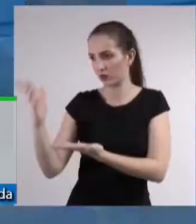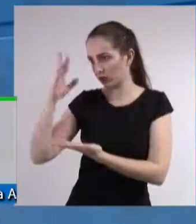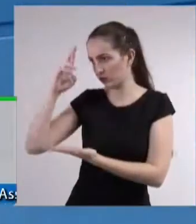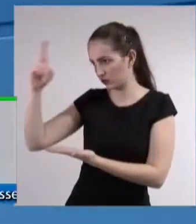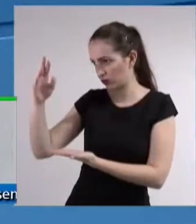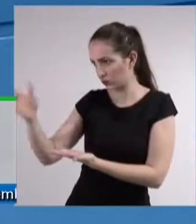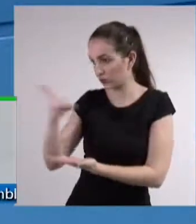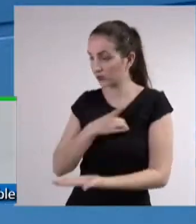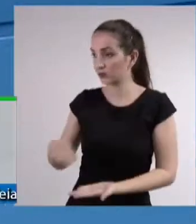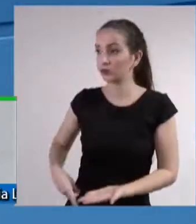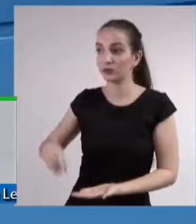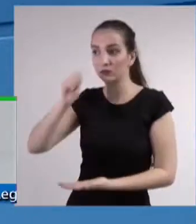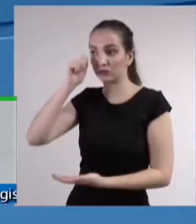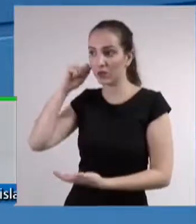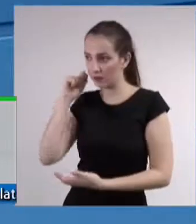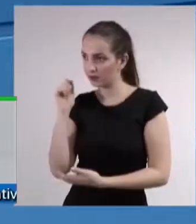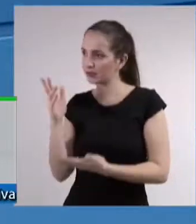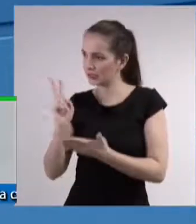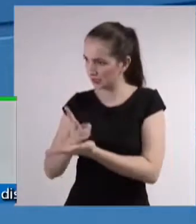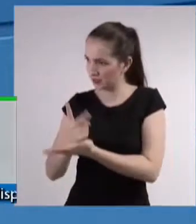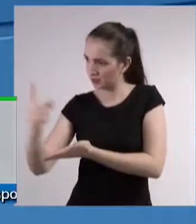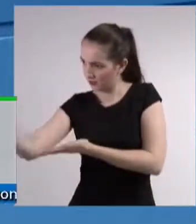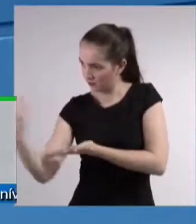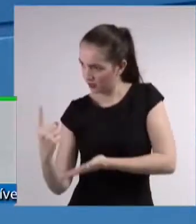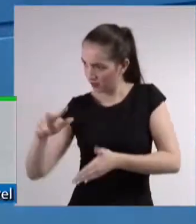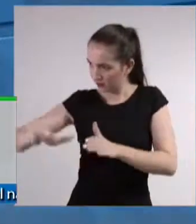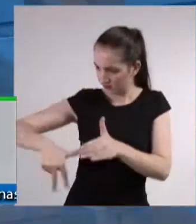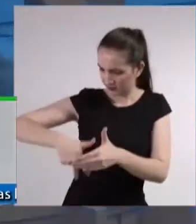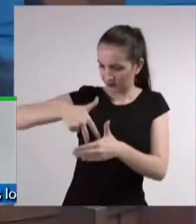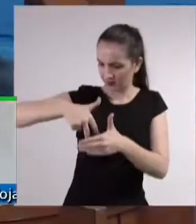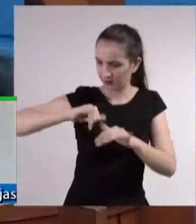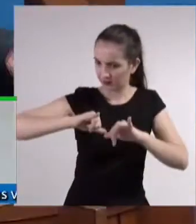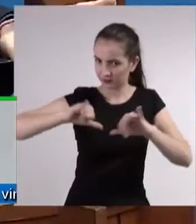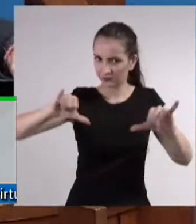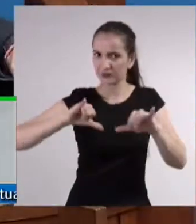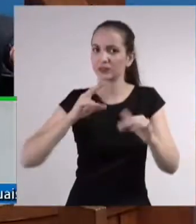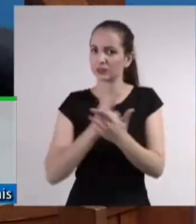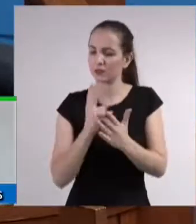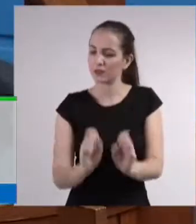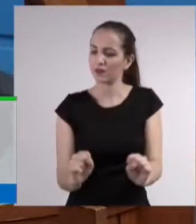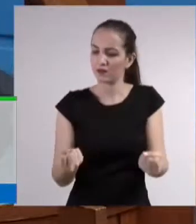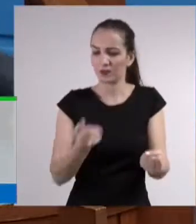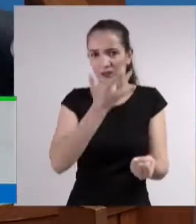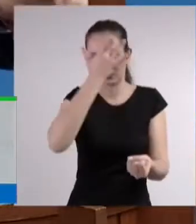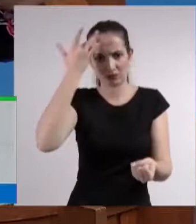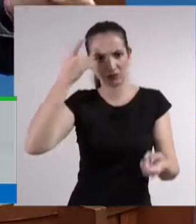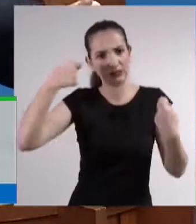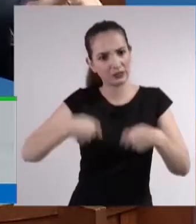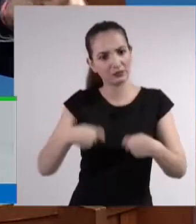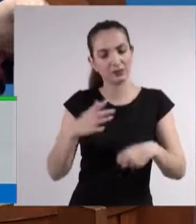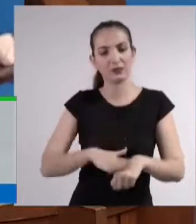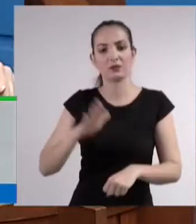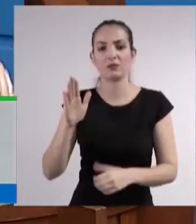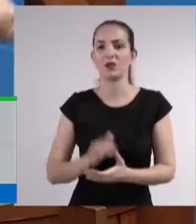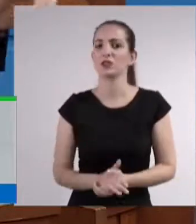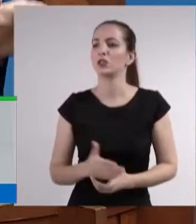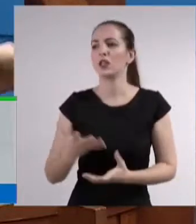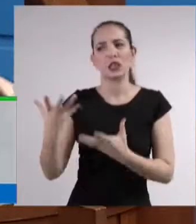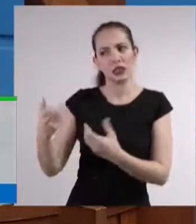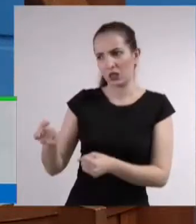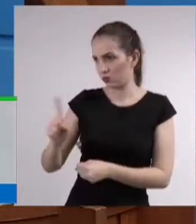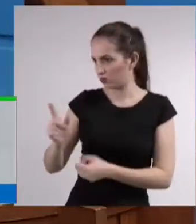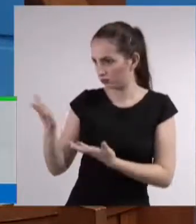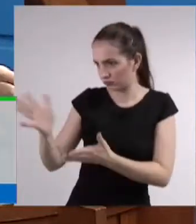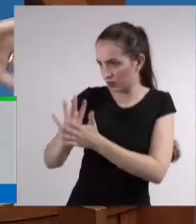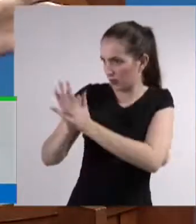a essa tribuna, defende os que mais precisam, as minorias, é contra preconceitos, é